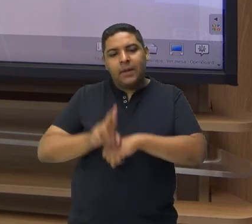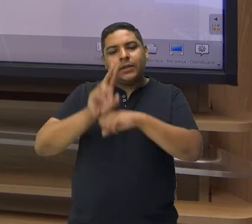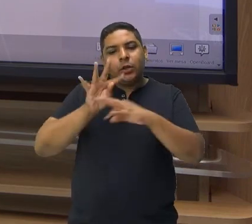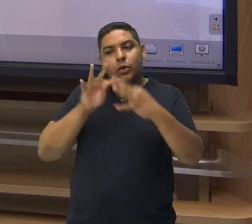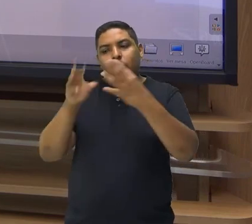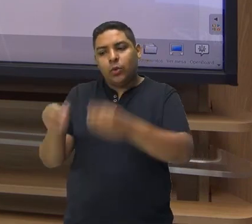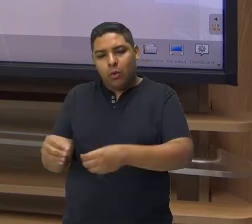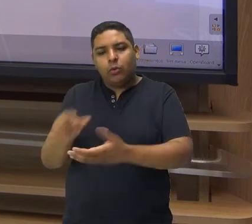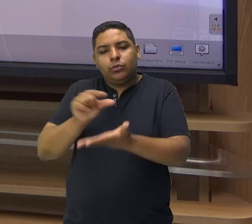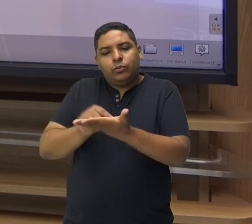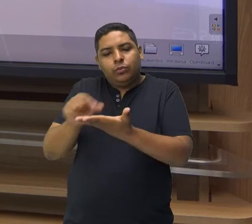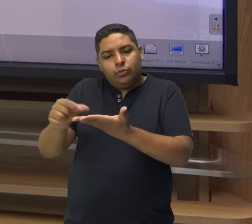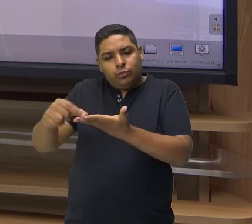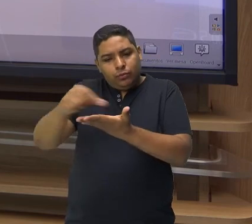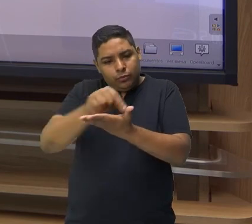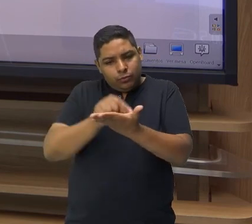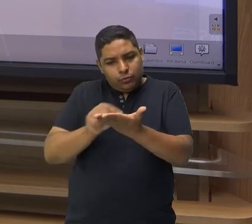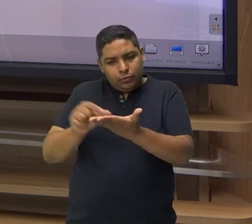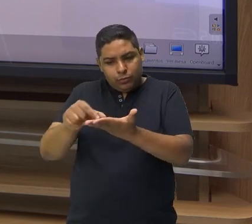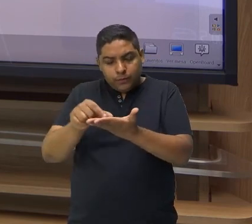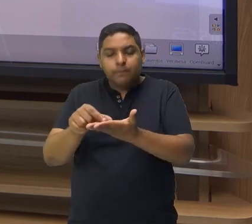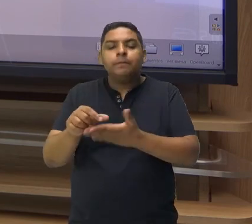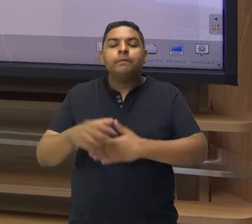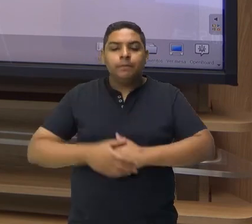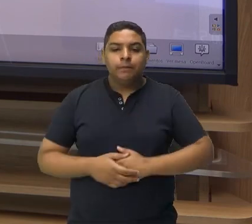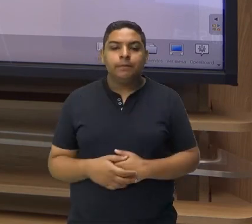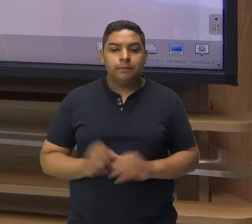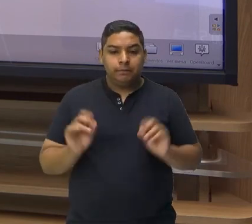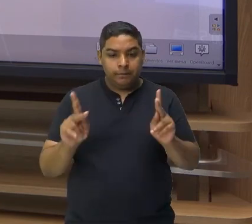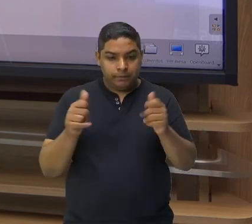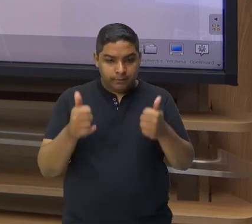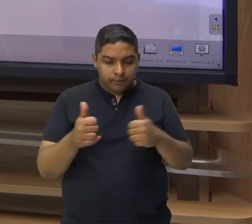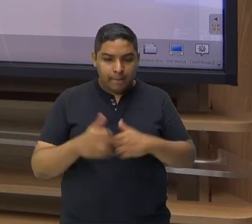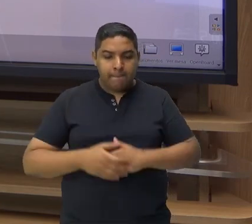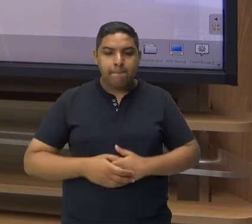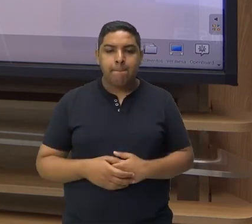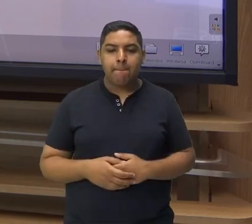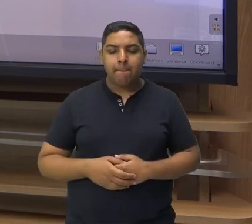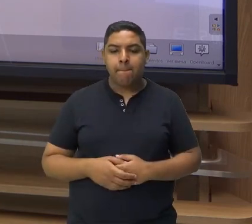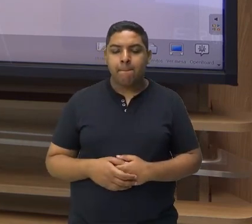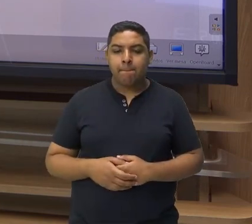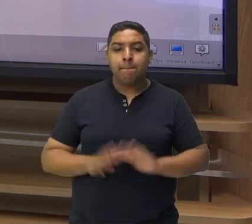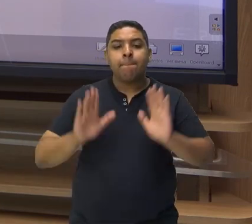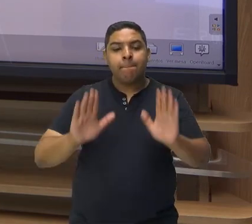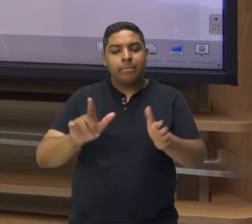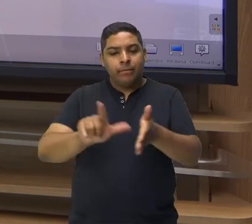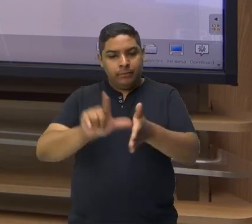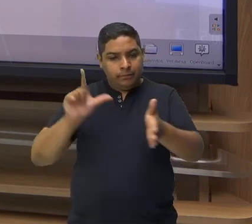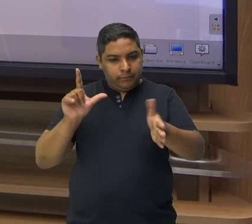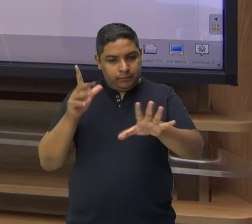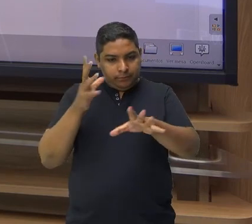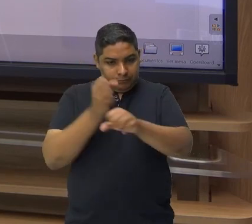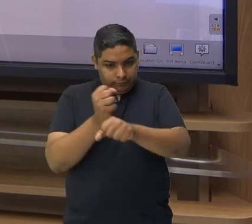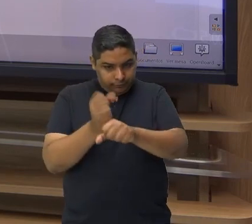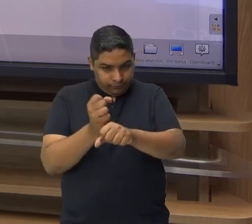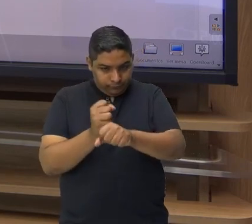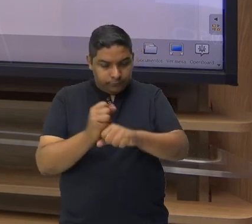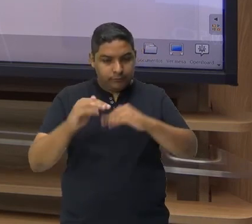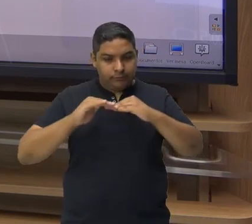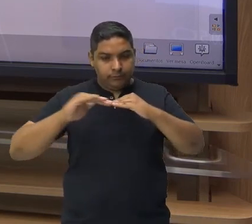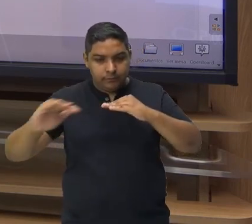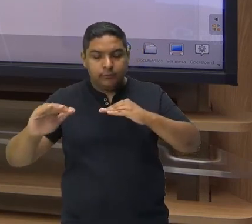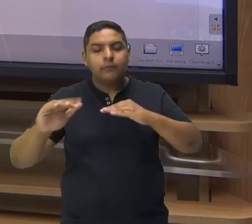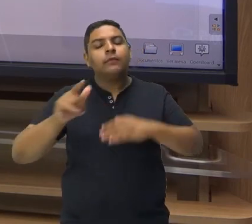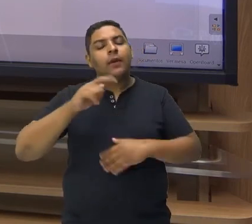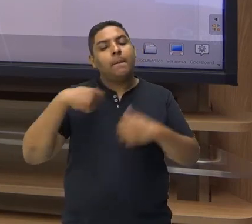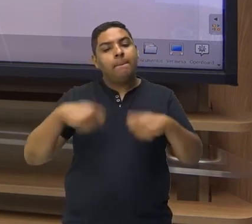capacitores que eu tenho ali na associação. Beleza. Mas antes de calcular a capacitância equivalente, eu preciso conhecer algumas